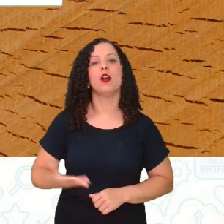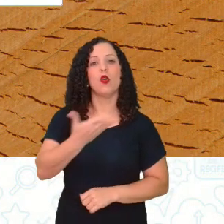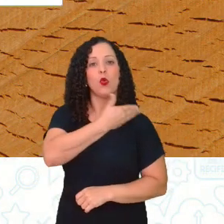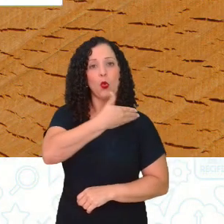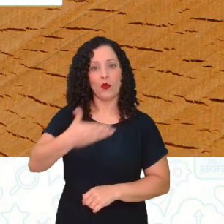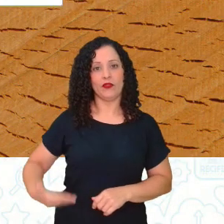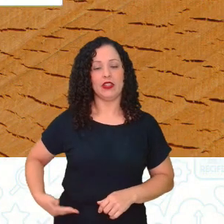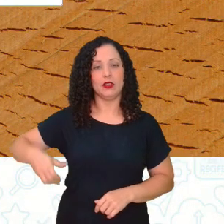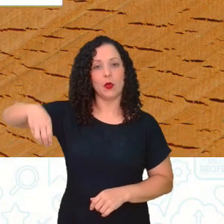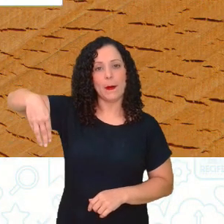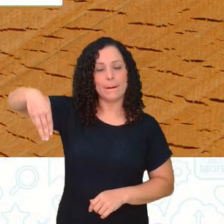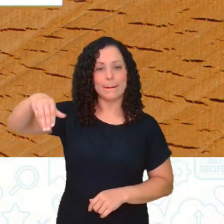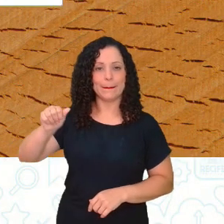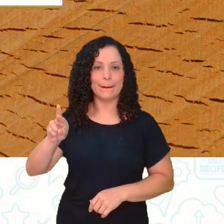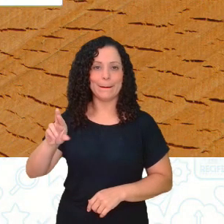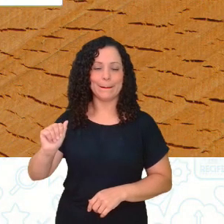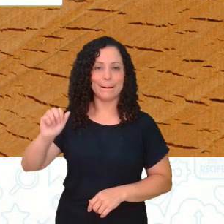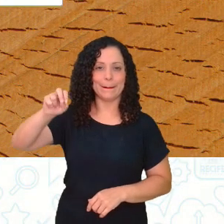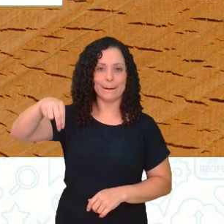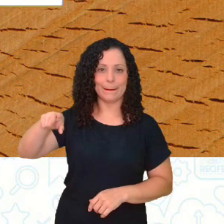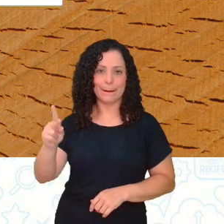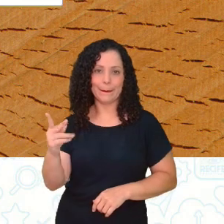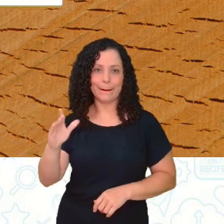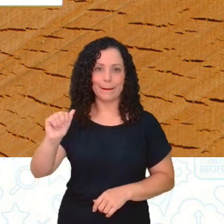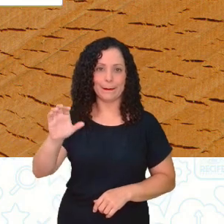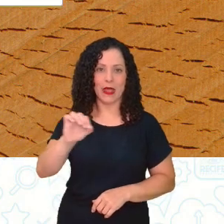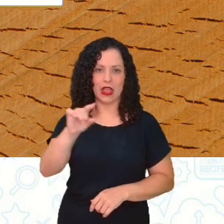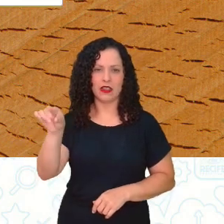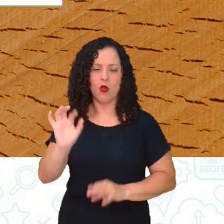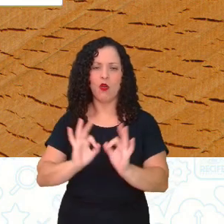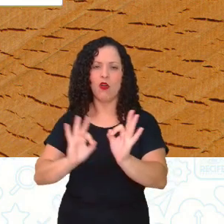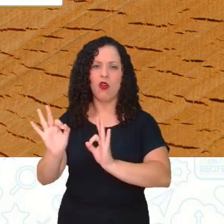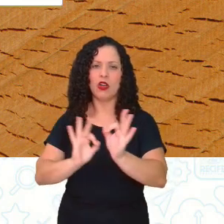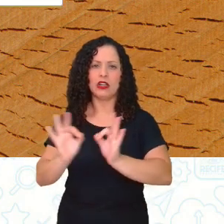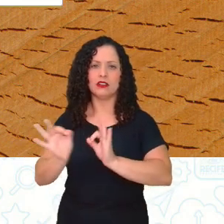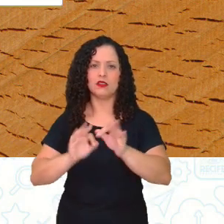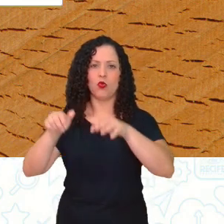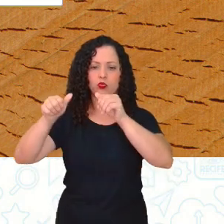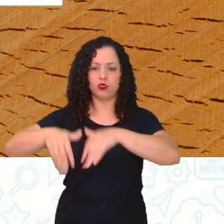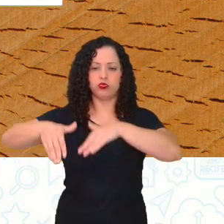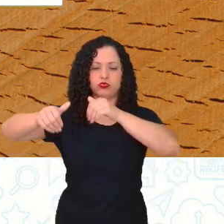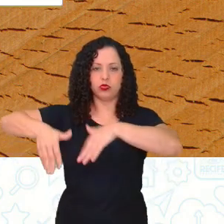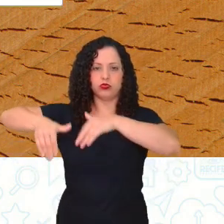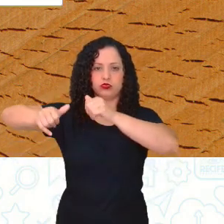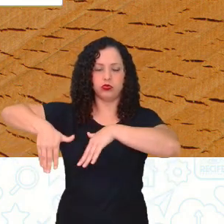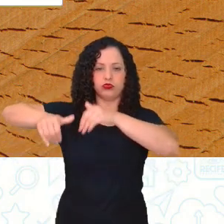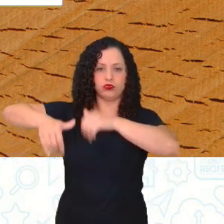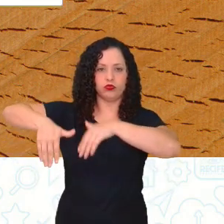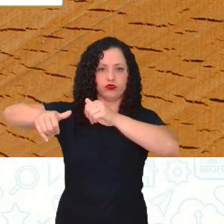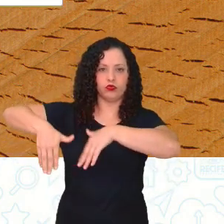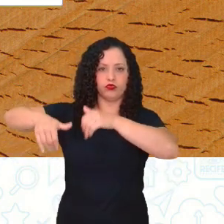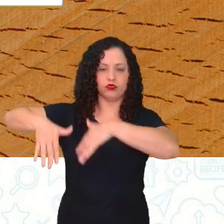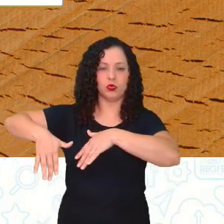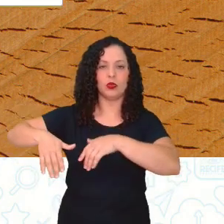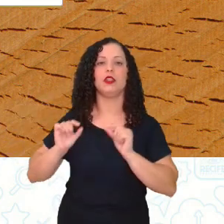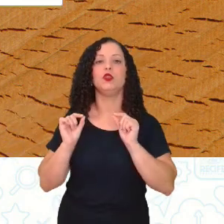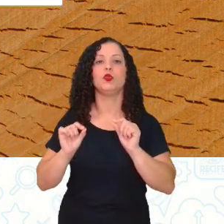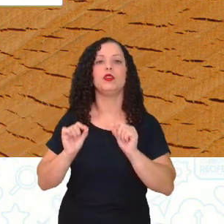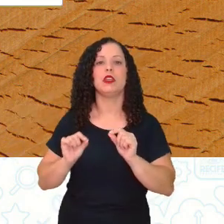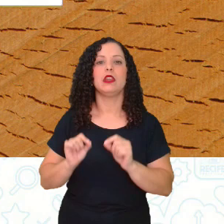maranhense organizou suas forças militares, né, e passou a combater fortemente os